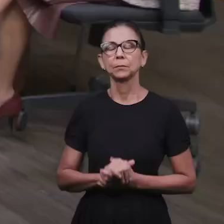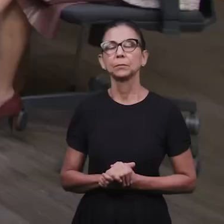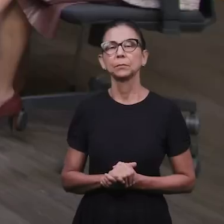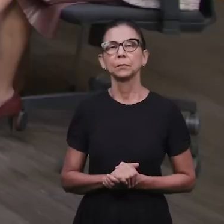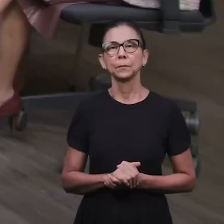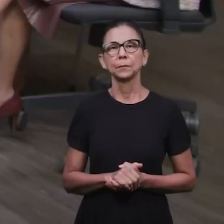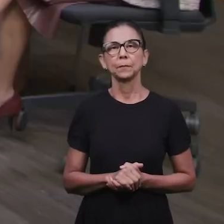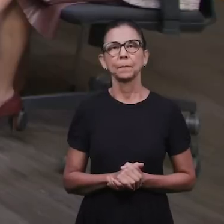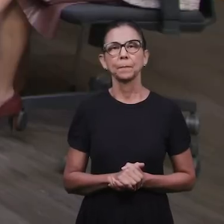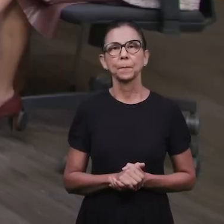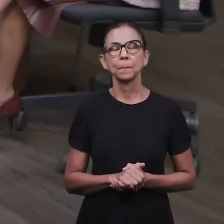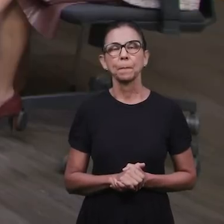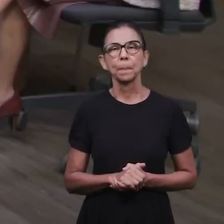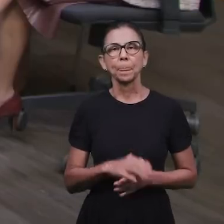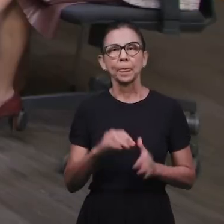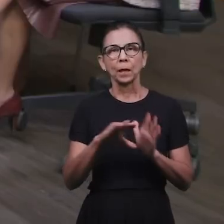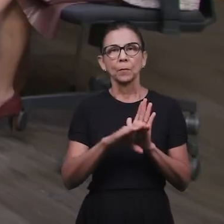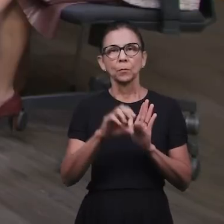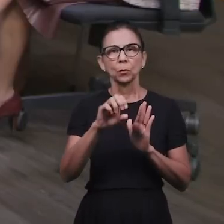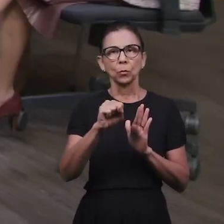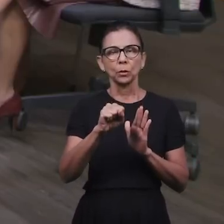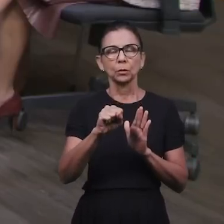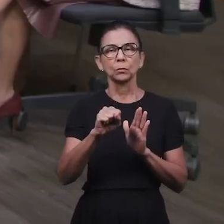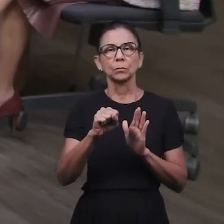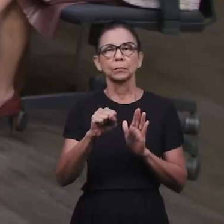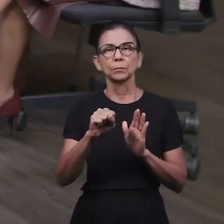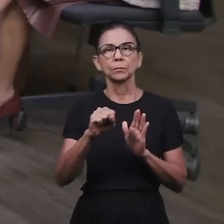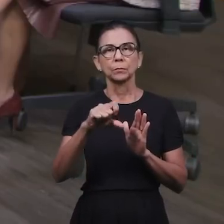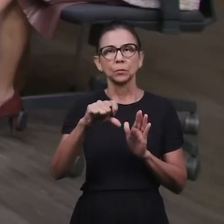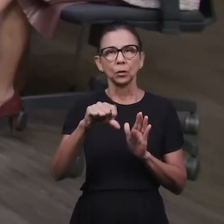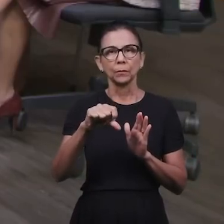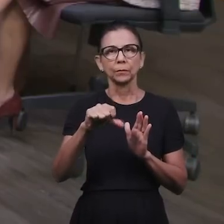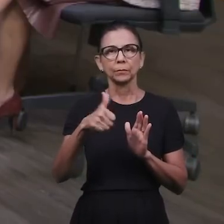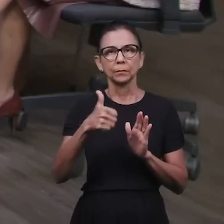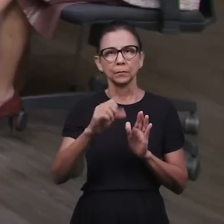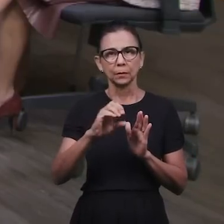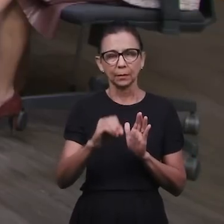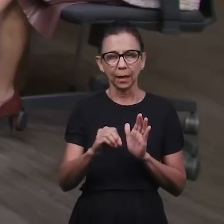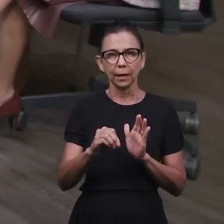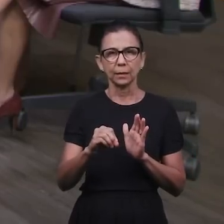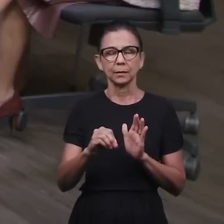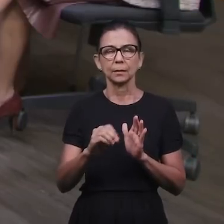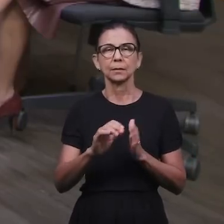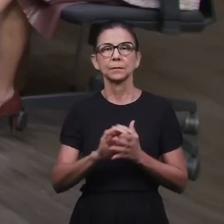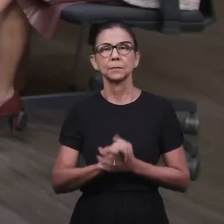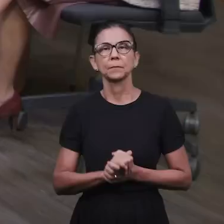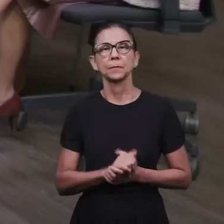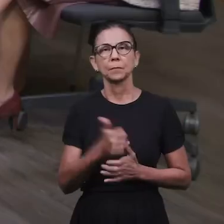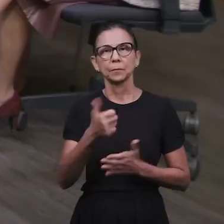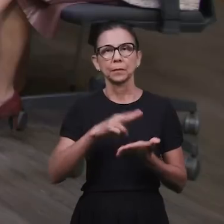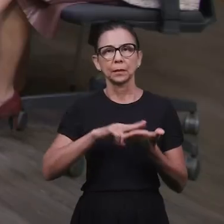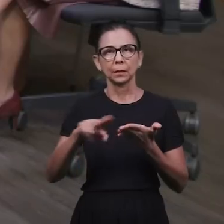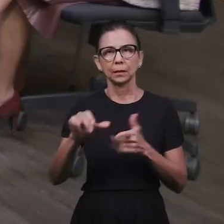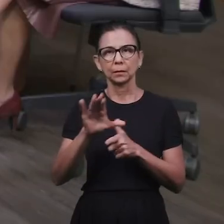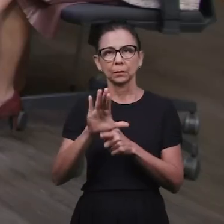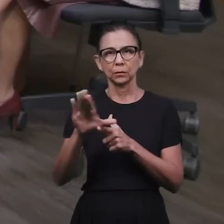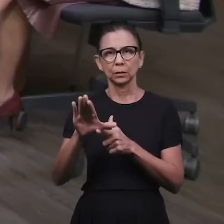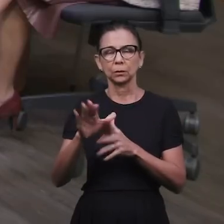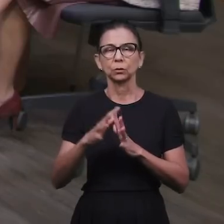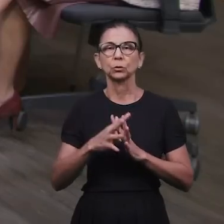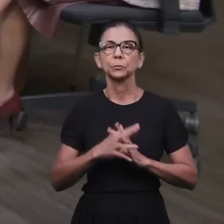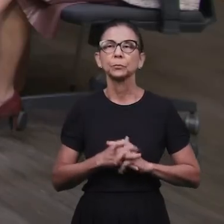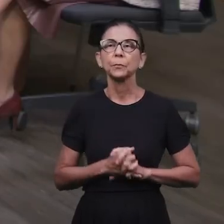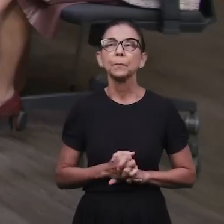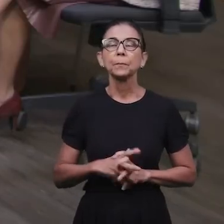Coríntios. E Paulo vai mostrar por que é que aquele problema estava acontecendo. O problema era